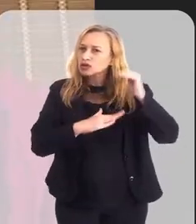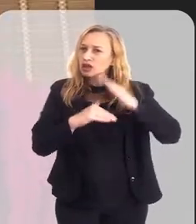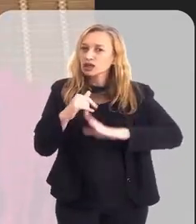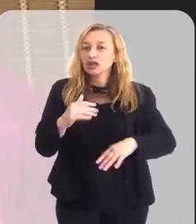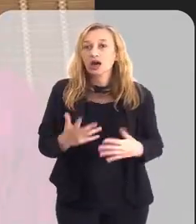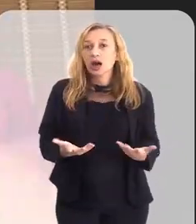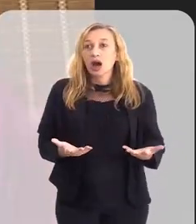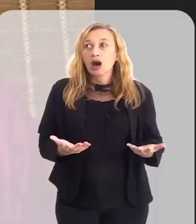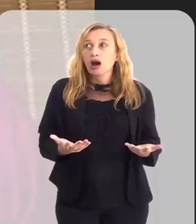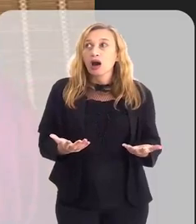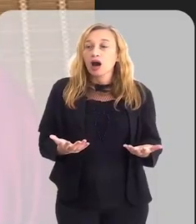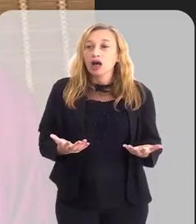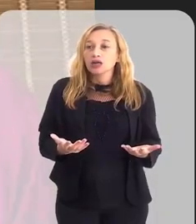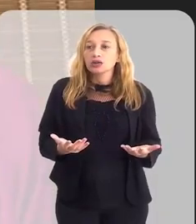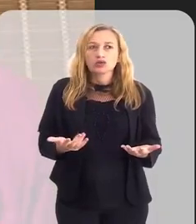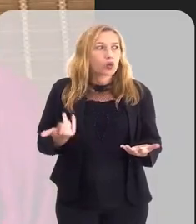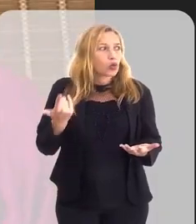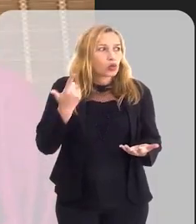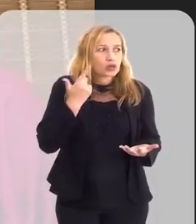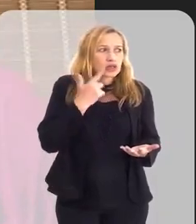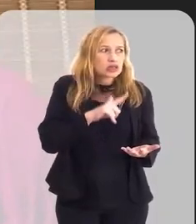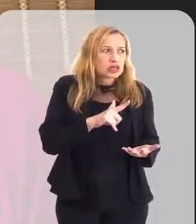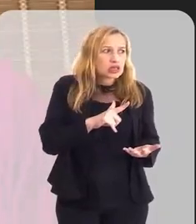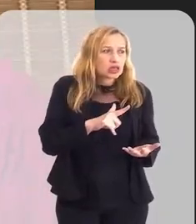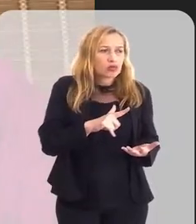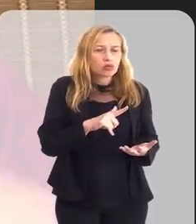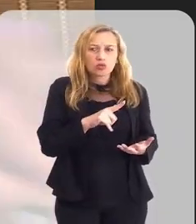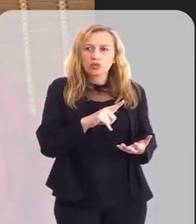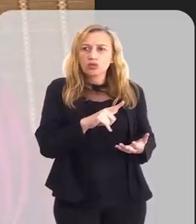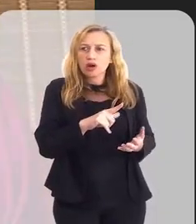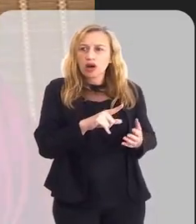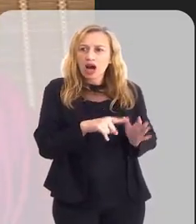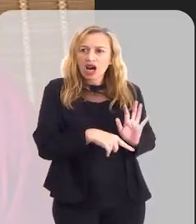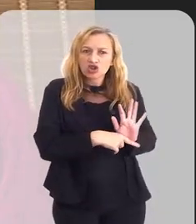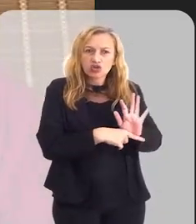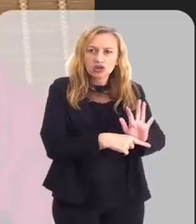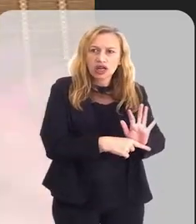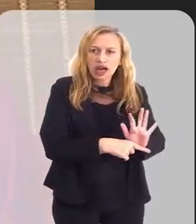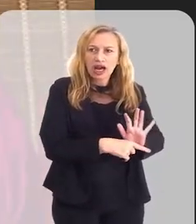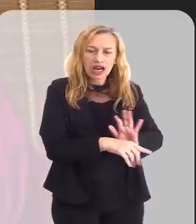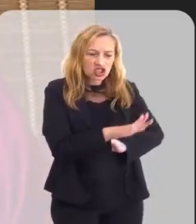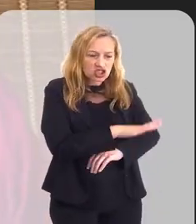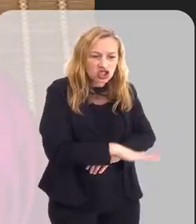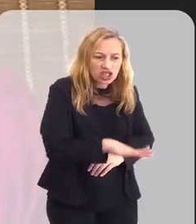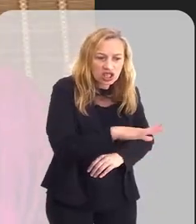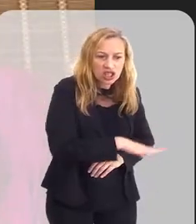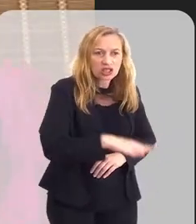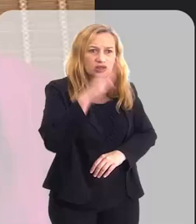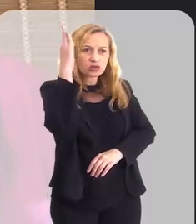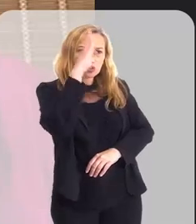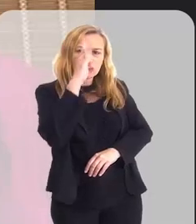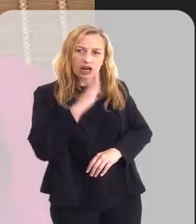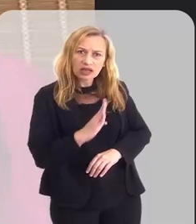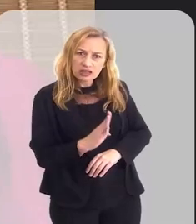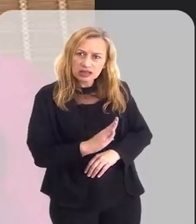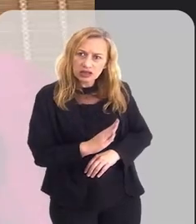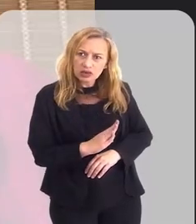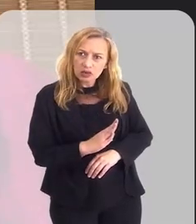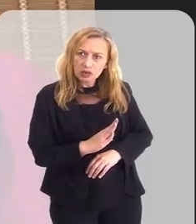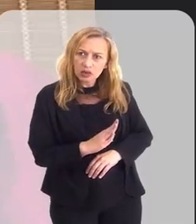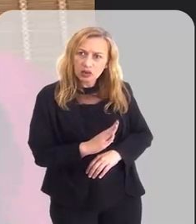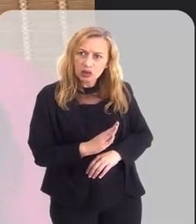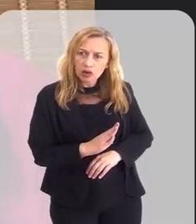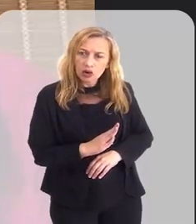profissionais dizendo assim: caramba, a gente não dá conta de alfabetizar o Brasil, de alfabetizar